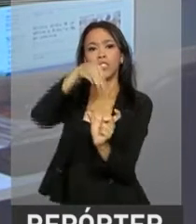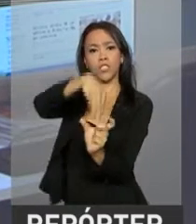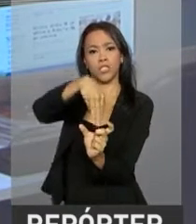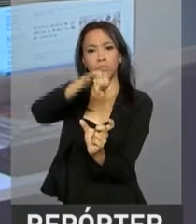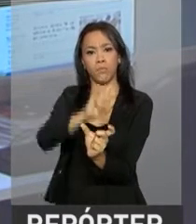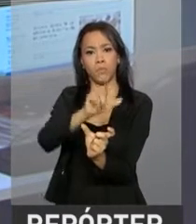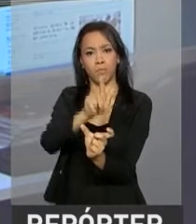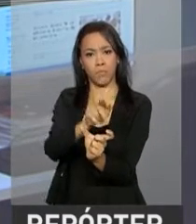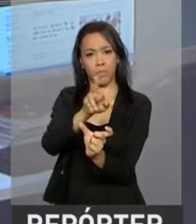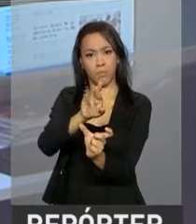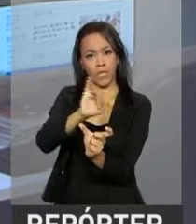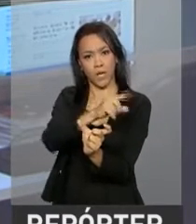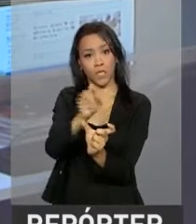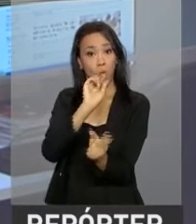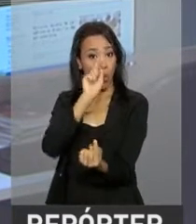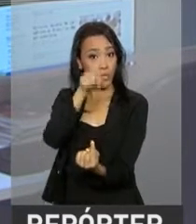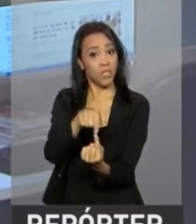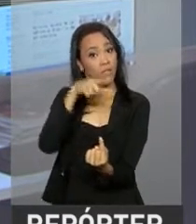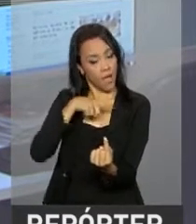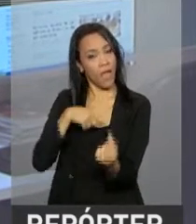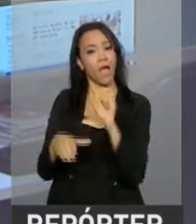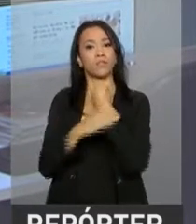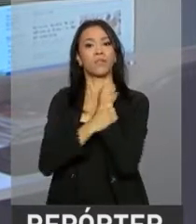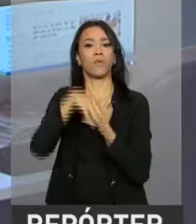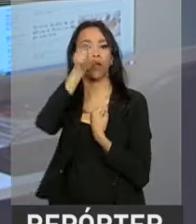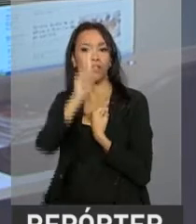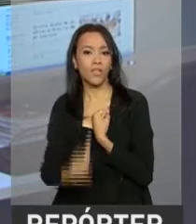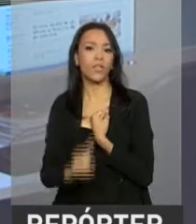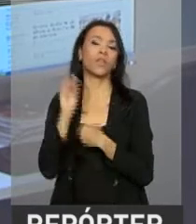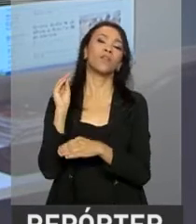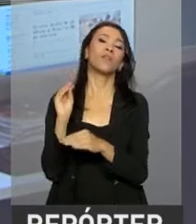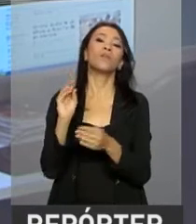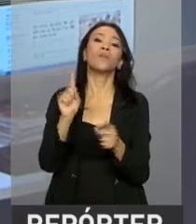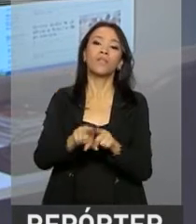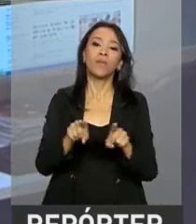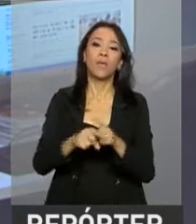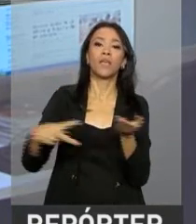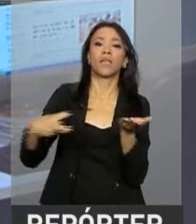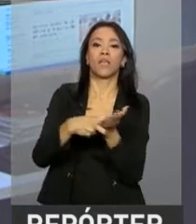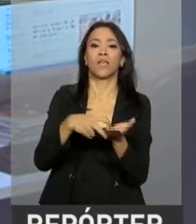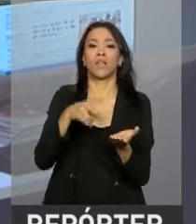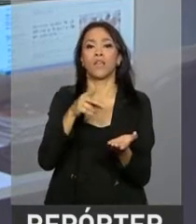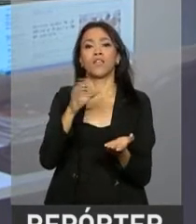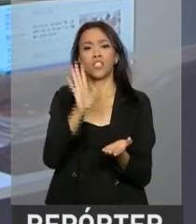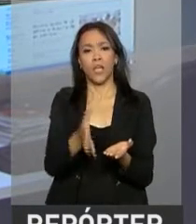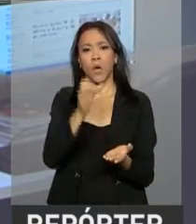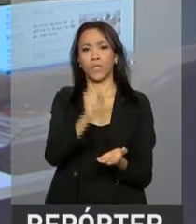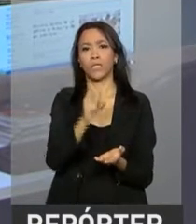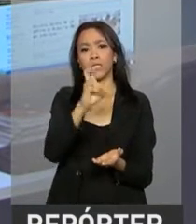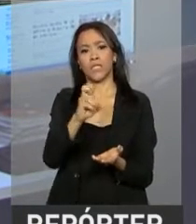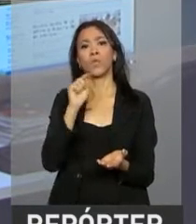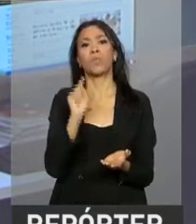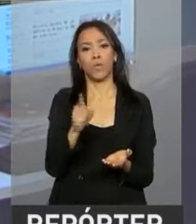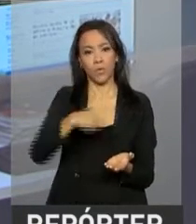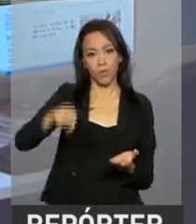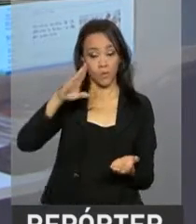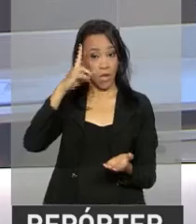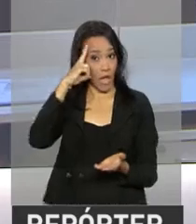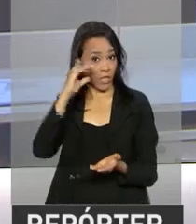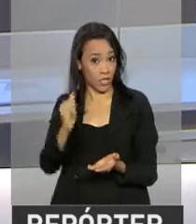é garantir direitos e visto de acolhimento humanitário, como já ocorre com 85 mil haitianos que vivem no